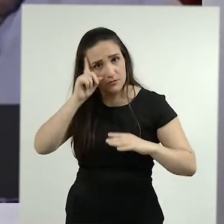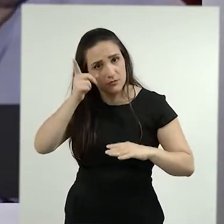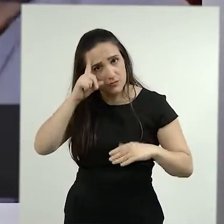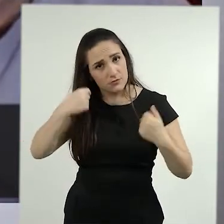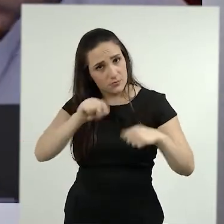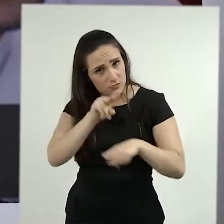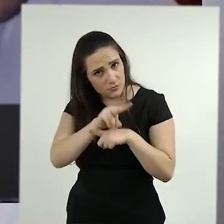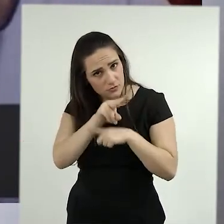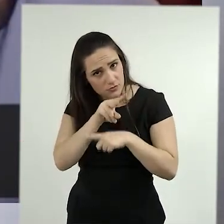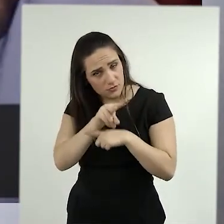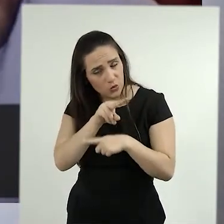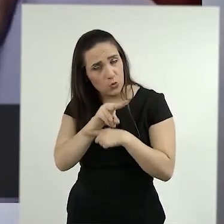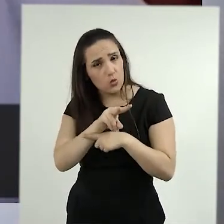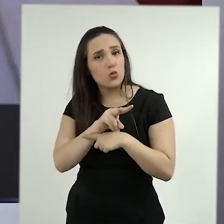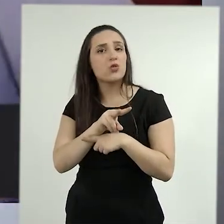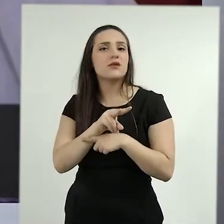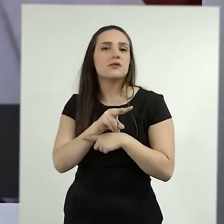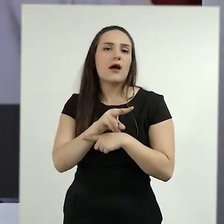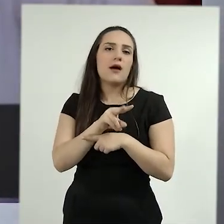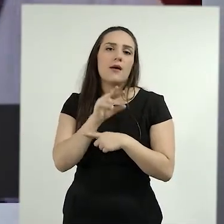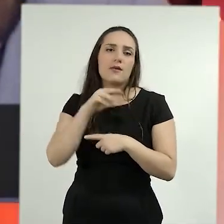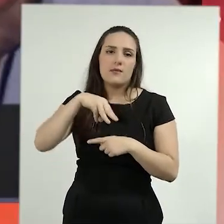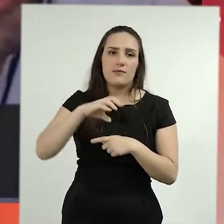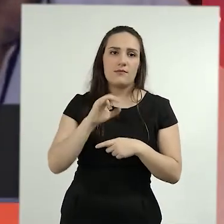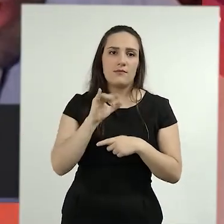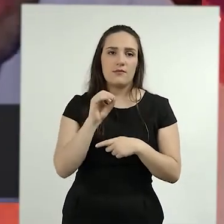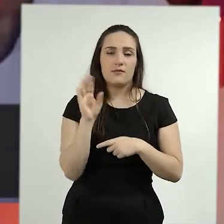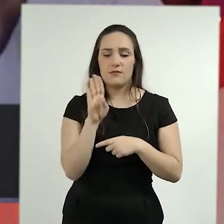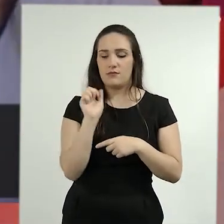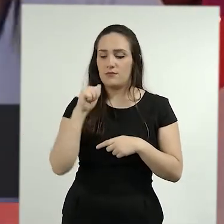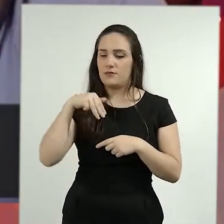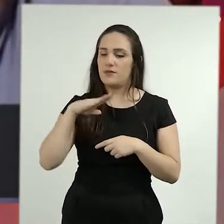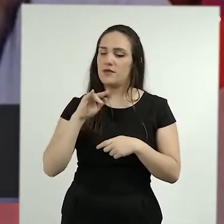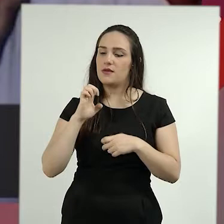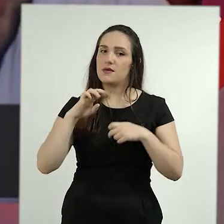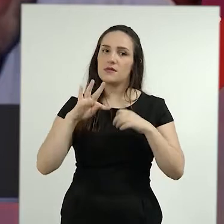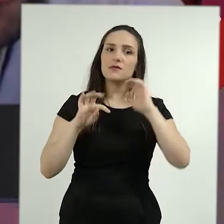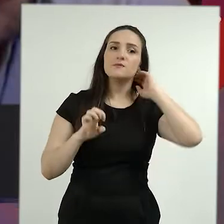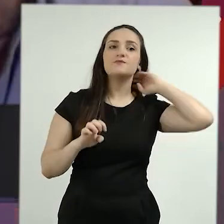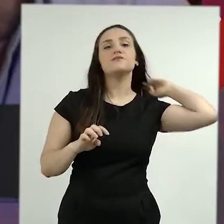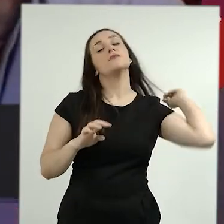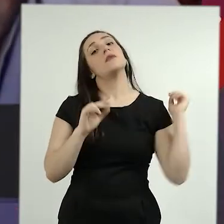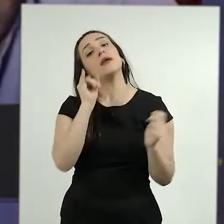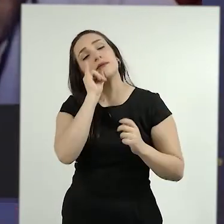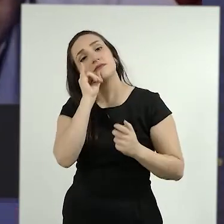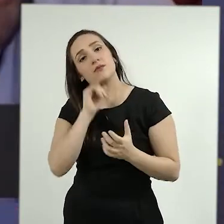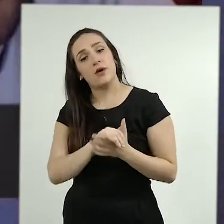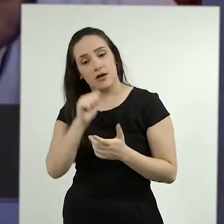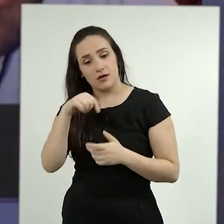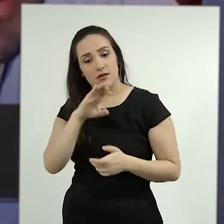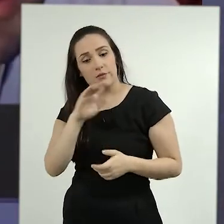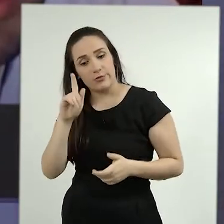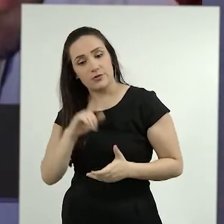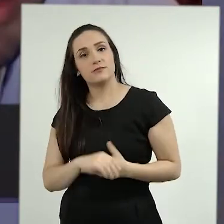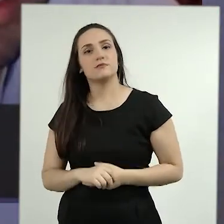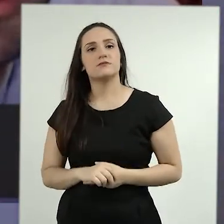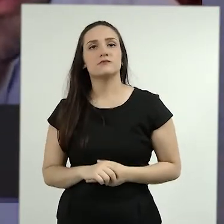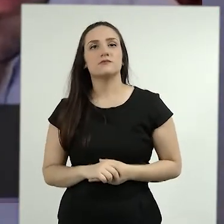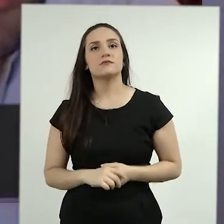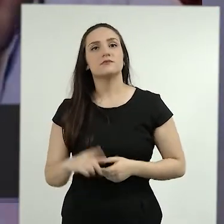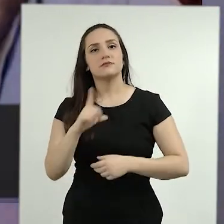profissão, no dia a dia. E o quanto o meio ambiente é importante para a gente. A gente pode citar um exemplo aqui de